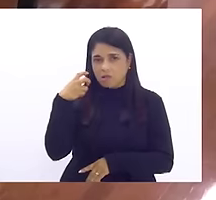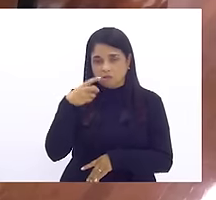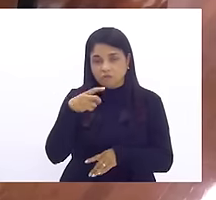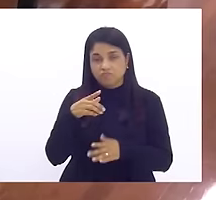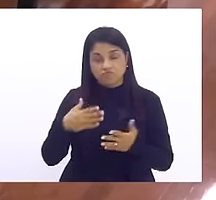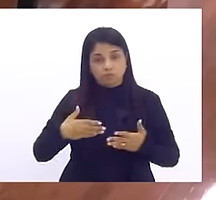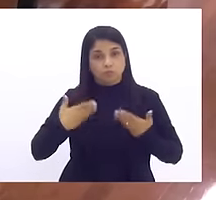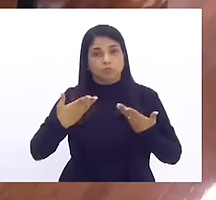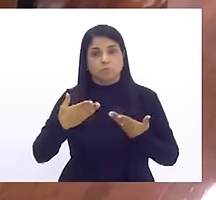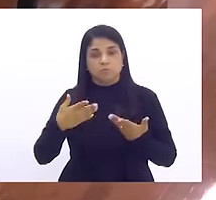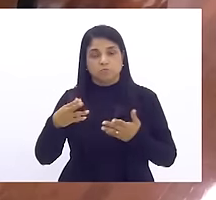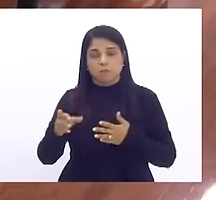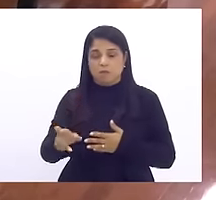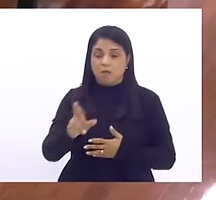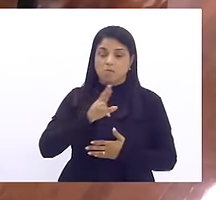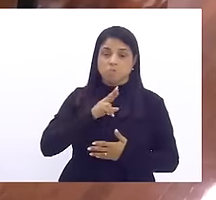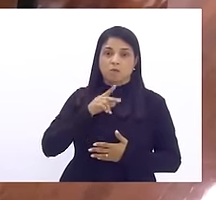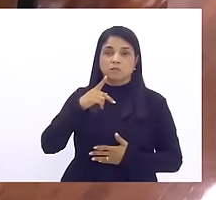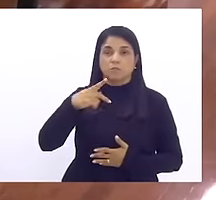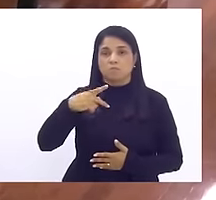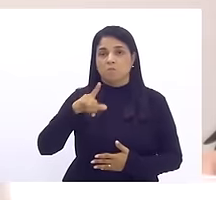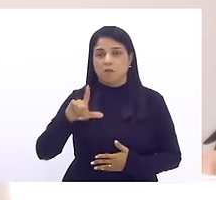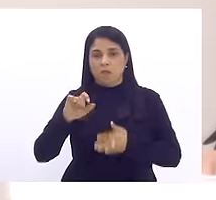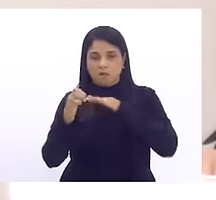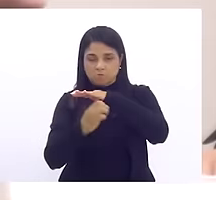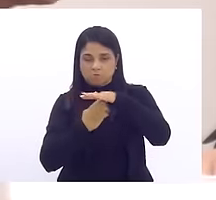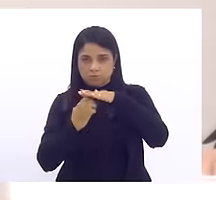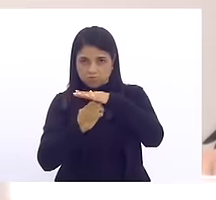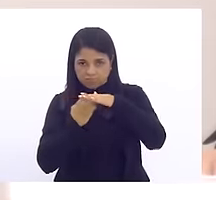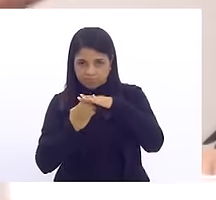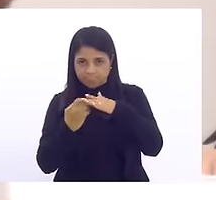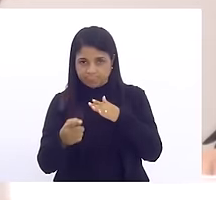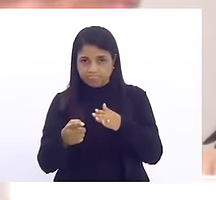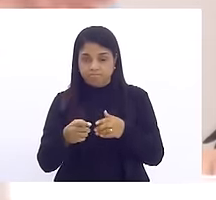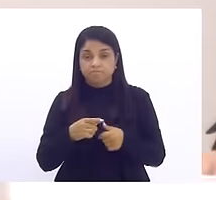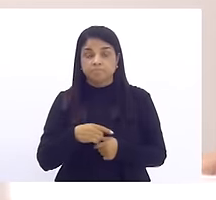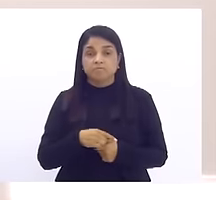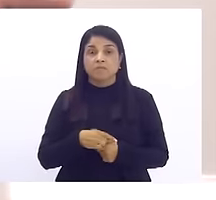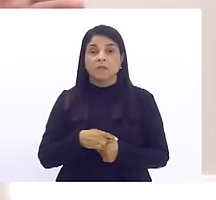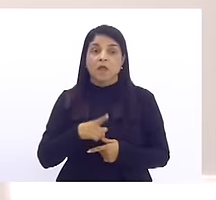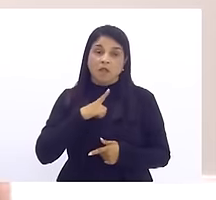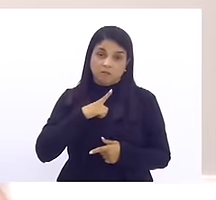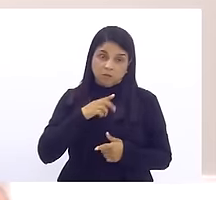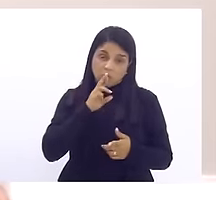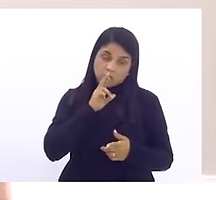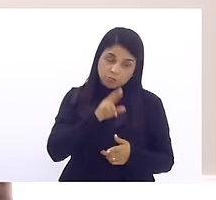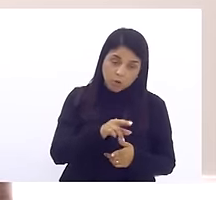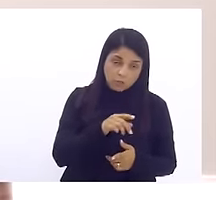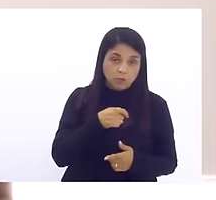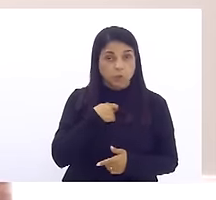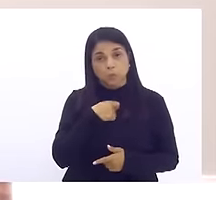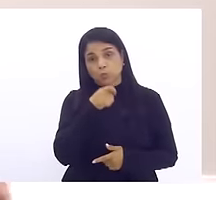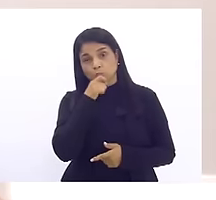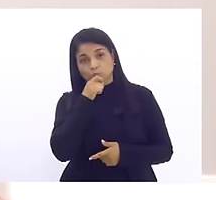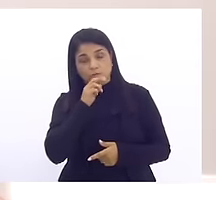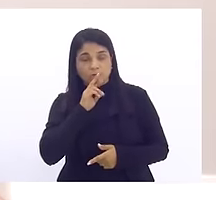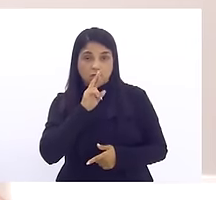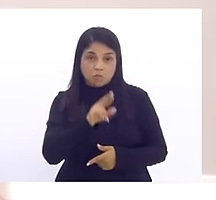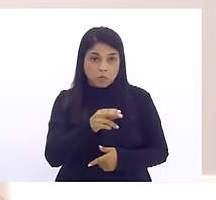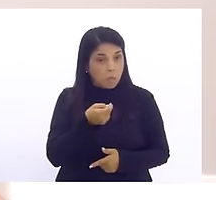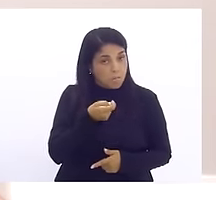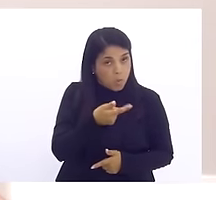a pele deu aqui em alguns não o que não deu e o que falou foi um pouco